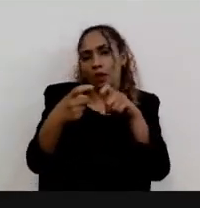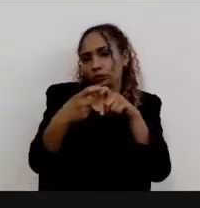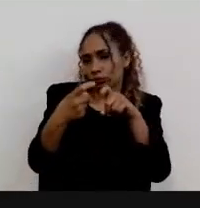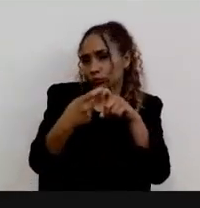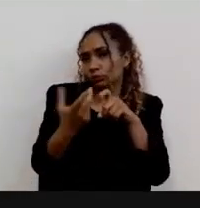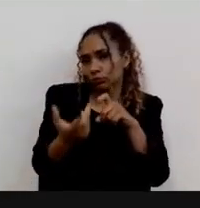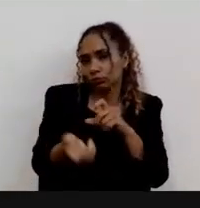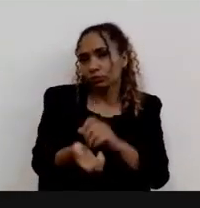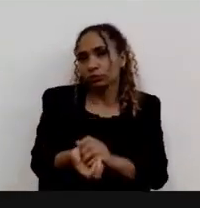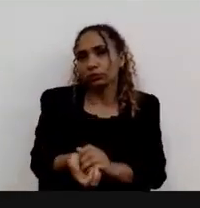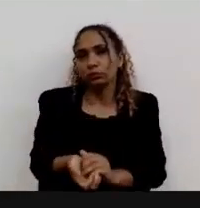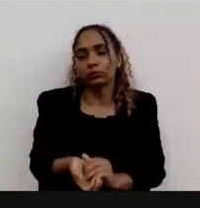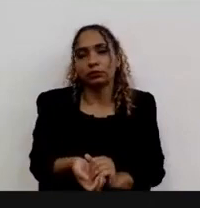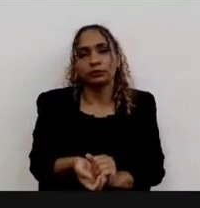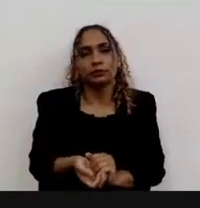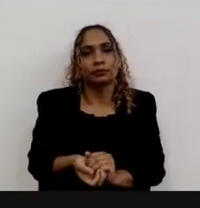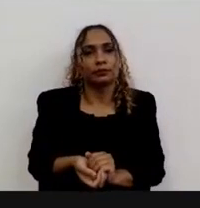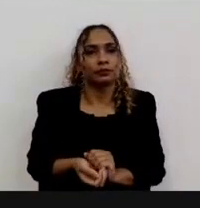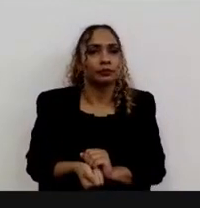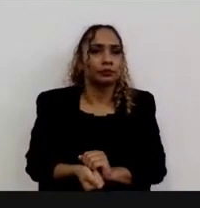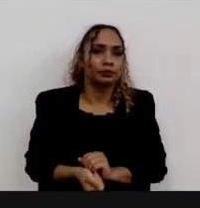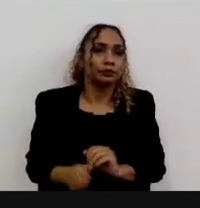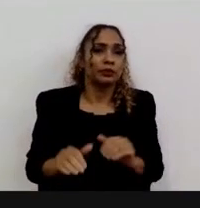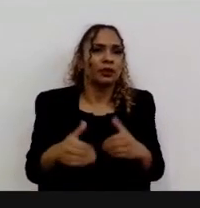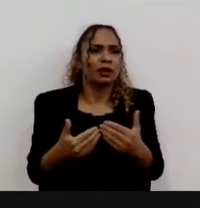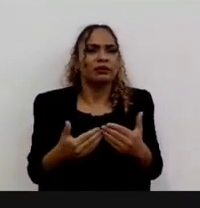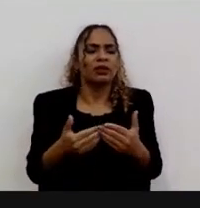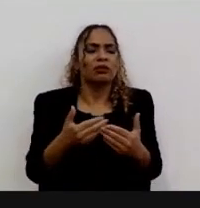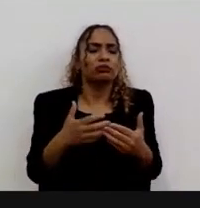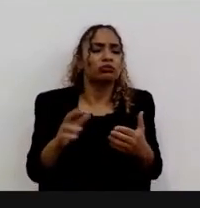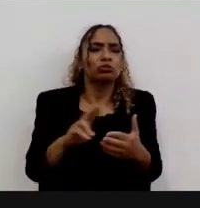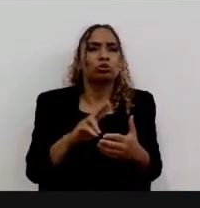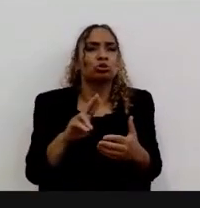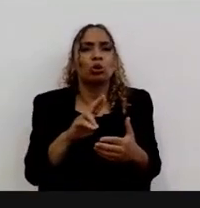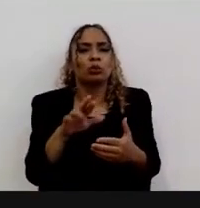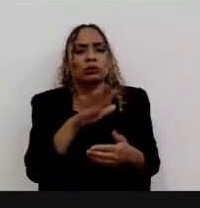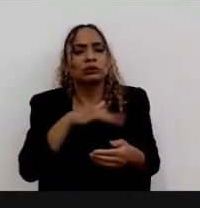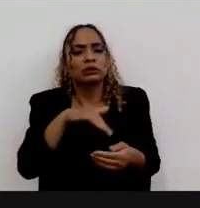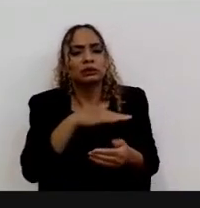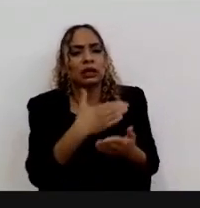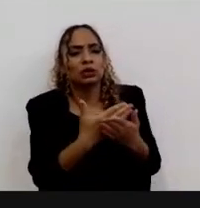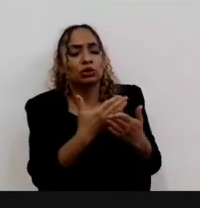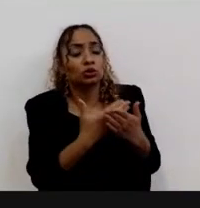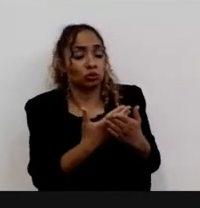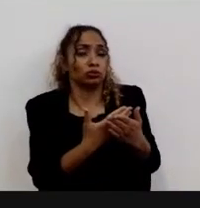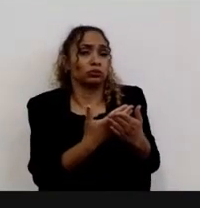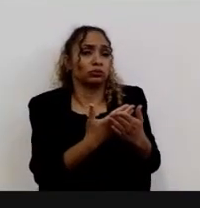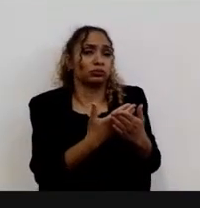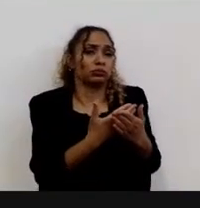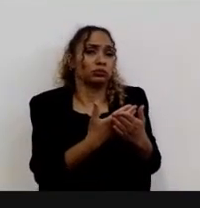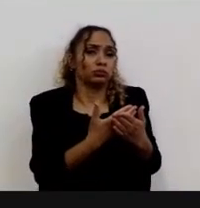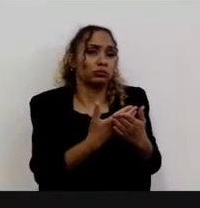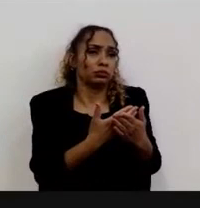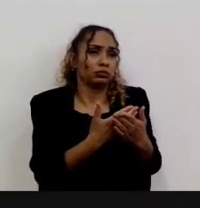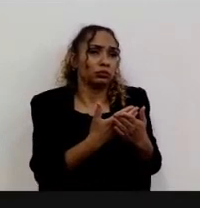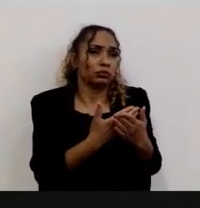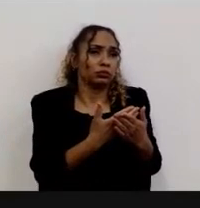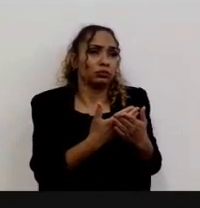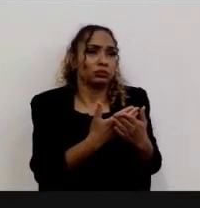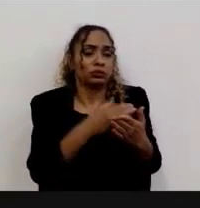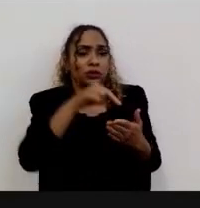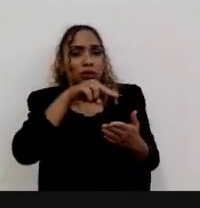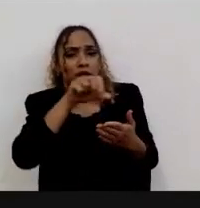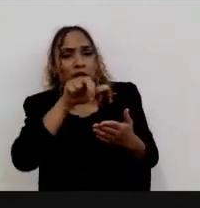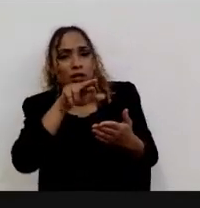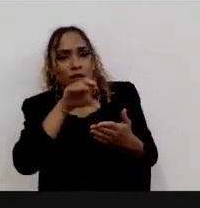padrão. Bom, qual é o nome que se dá a essa nova área de estudo? Isso é chamado de